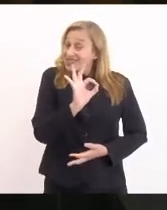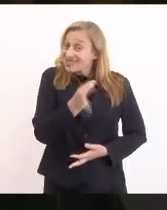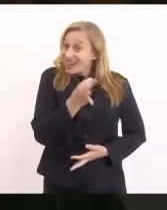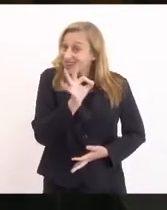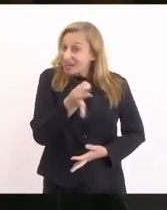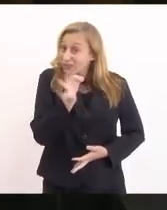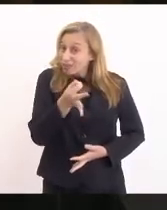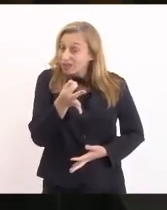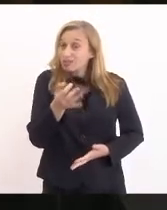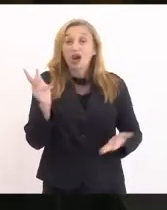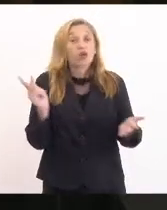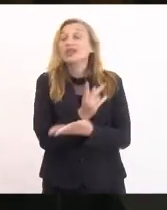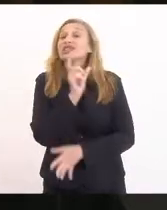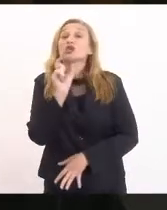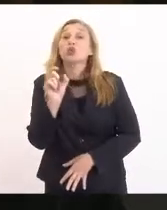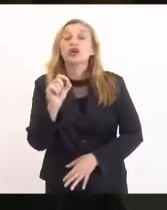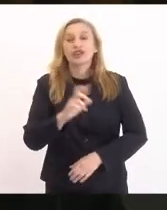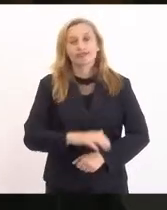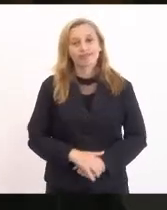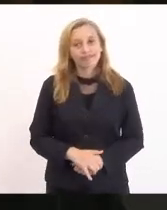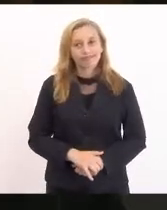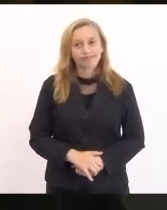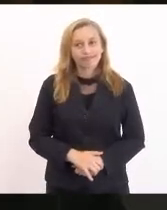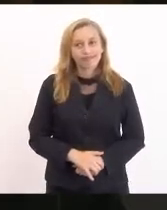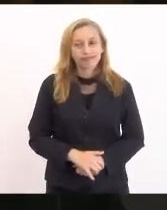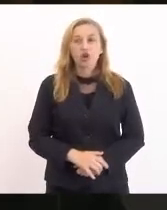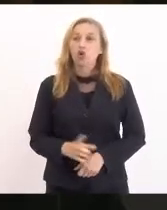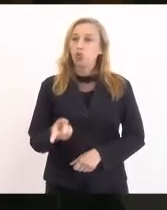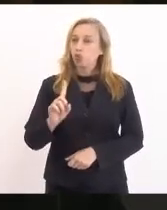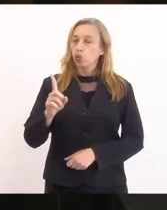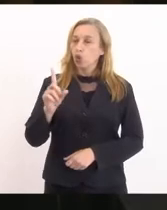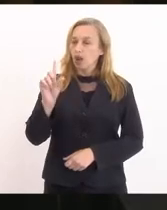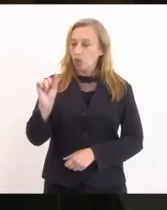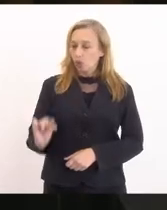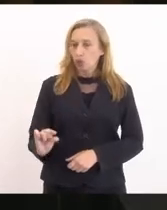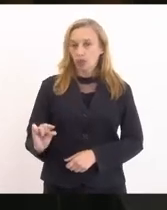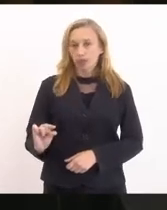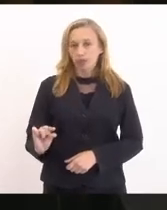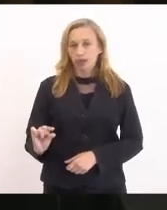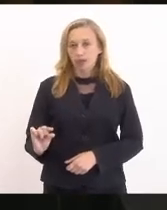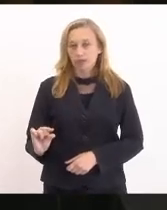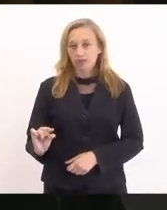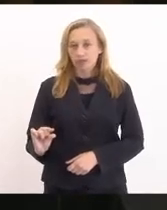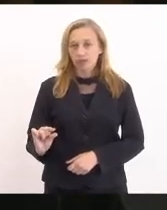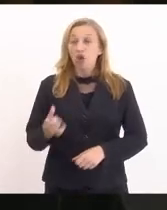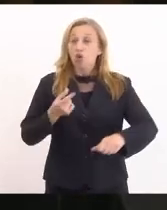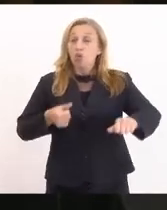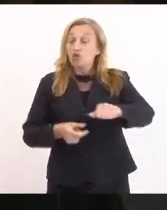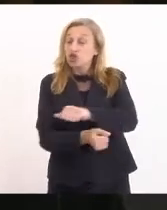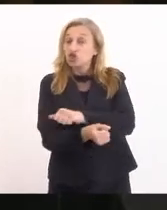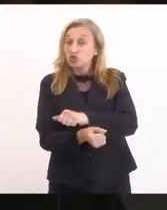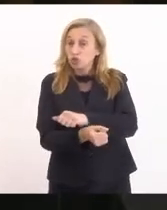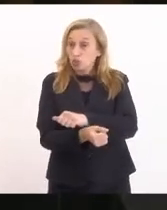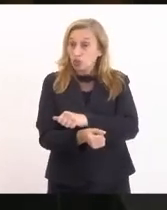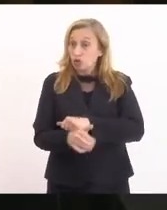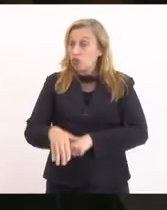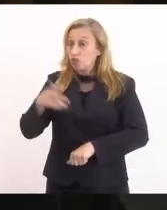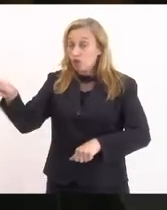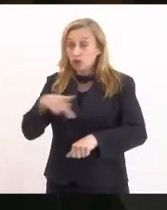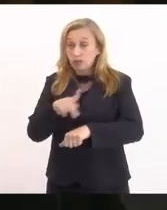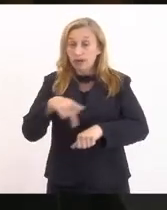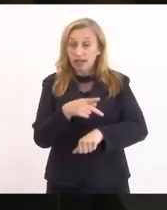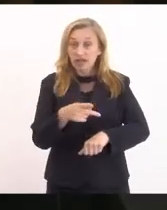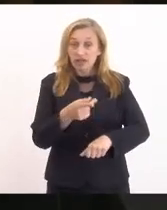evidentemente, o que é que está acontecendo? O dólar cai. Porque o investidor estrangeiro, em vez de